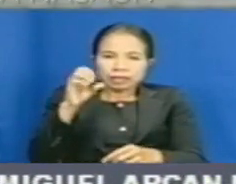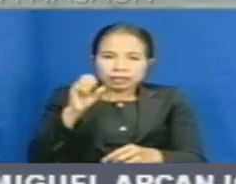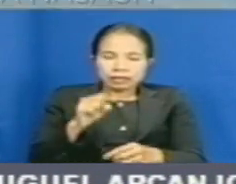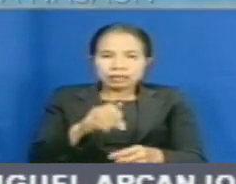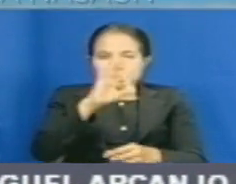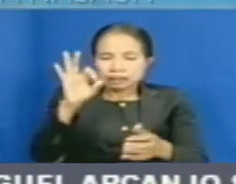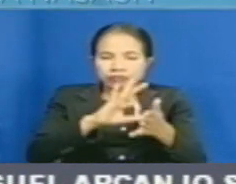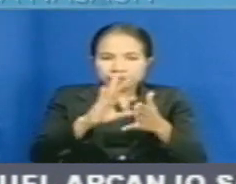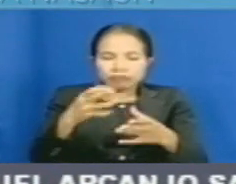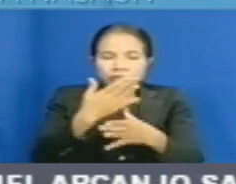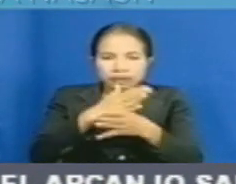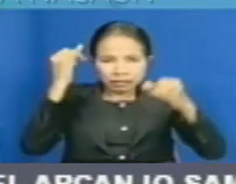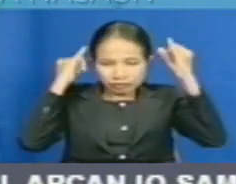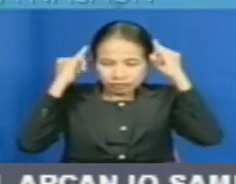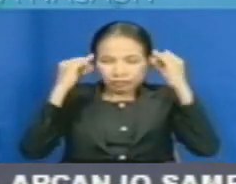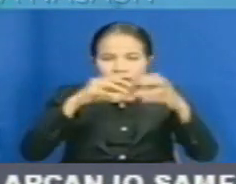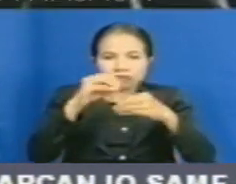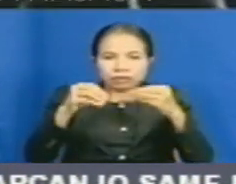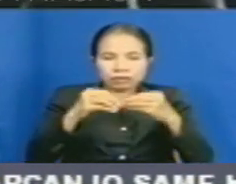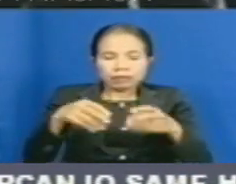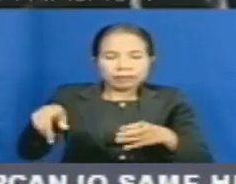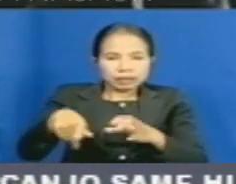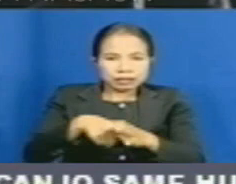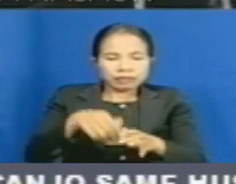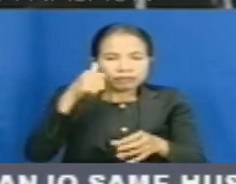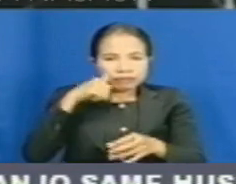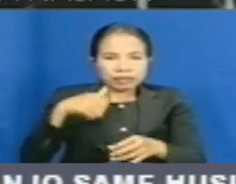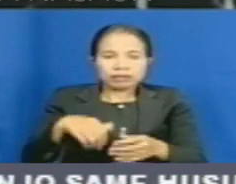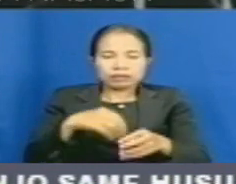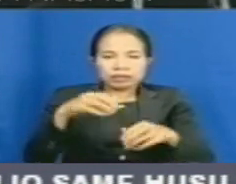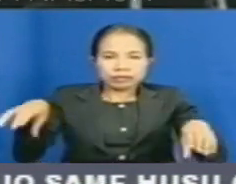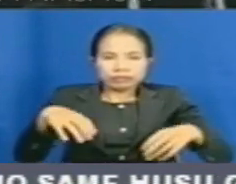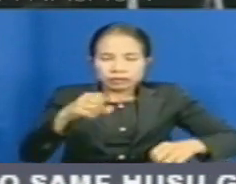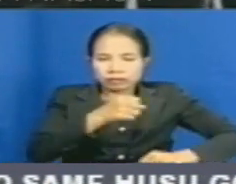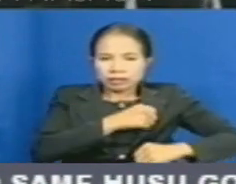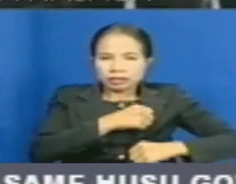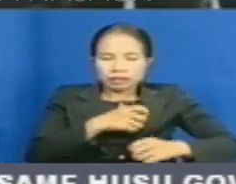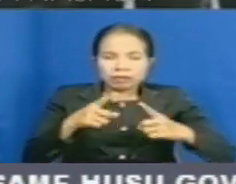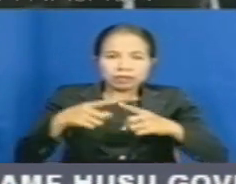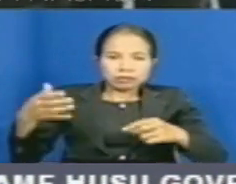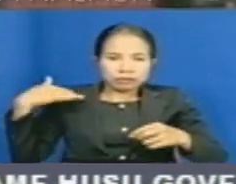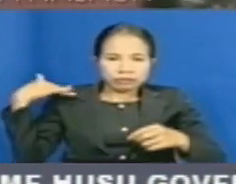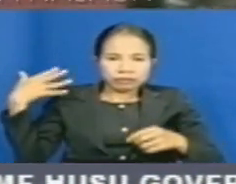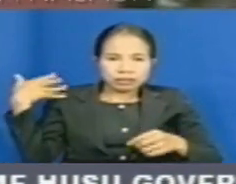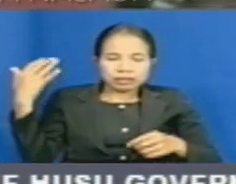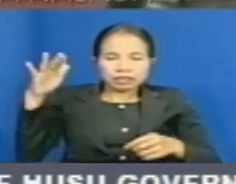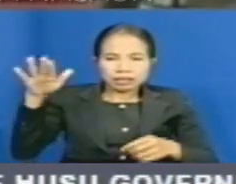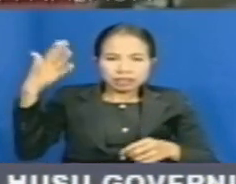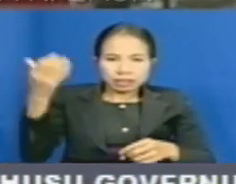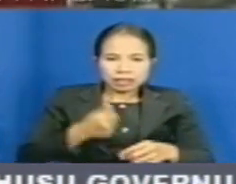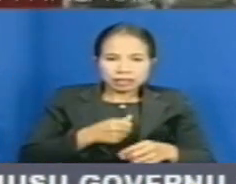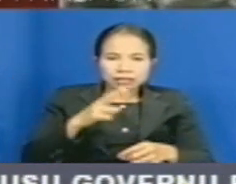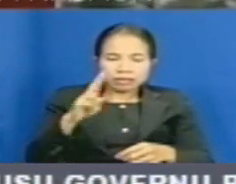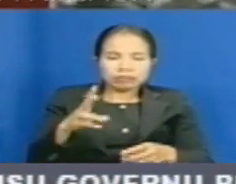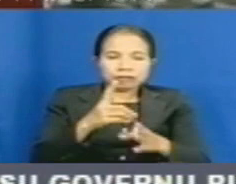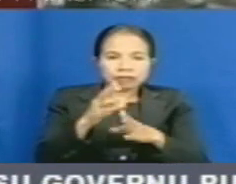né? Sensibiliza a informação com a participação feta e a vida militar, Bazovensira e Eileu. Diretor